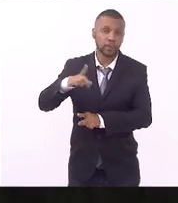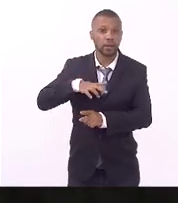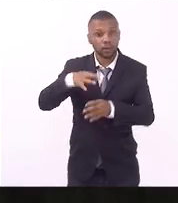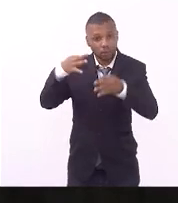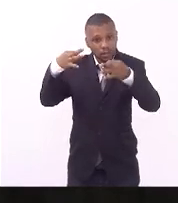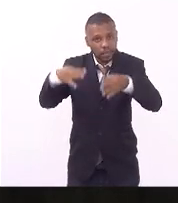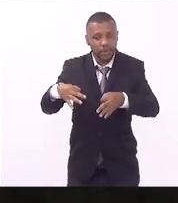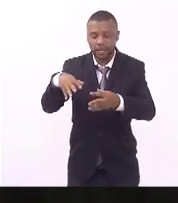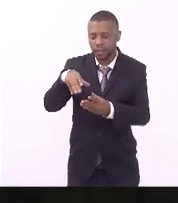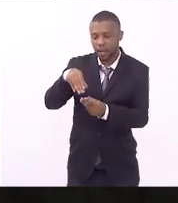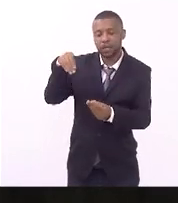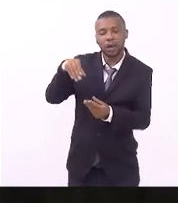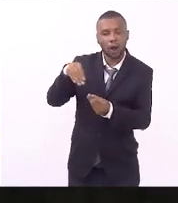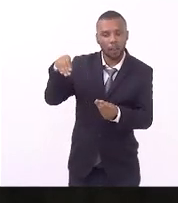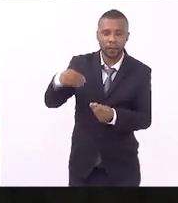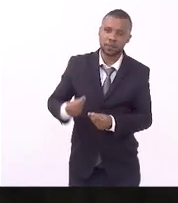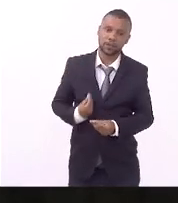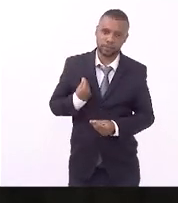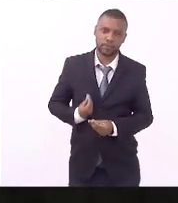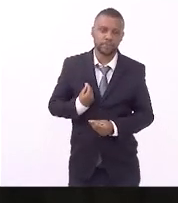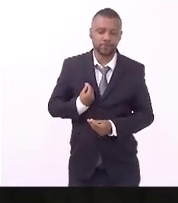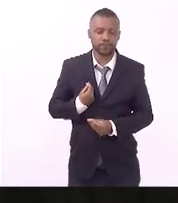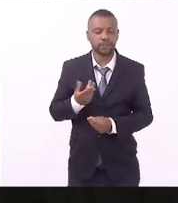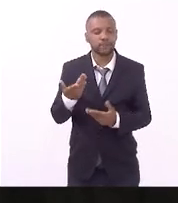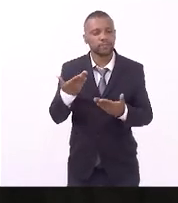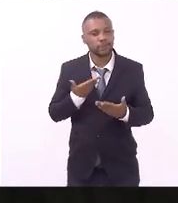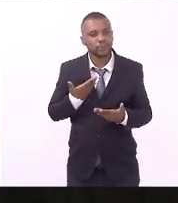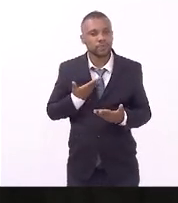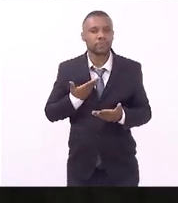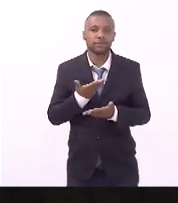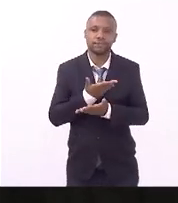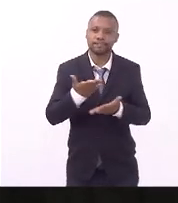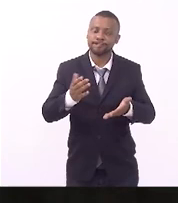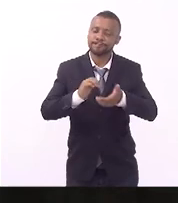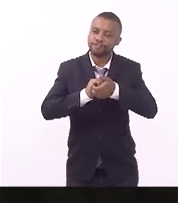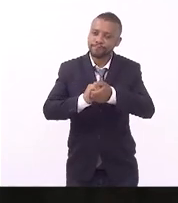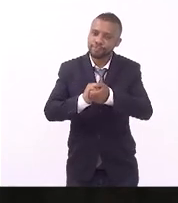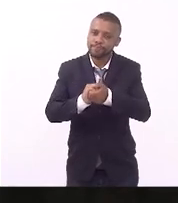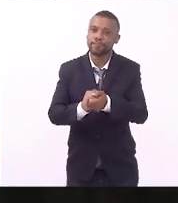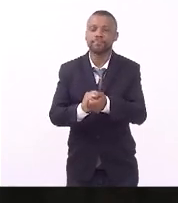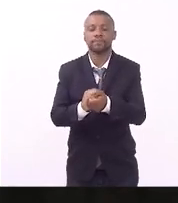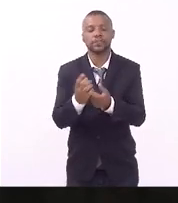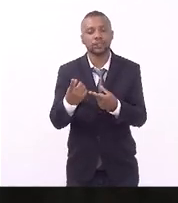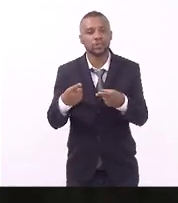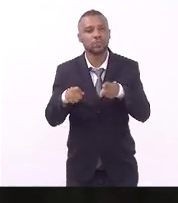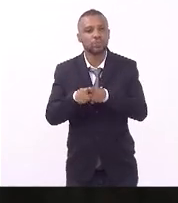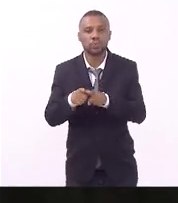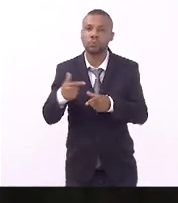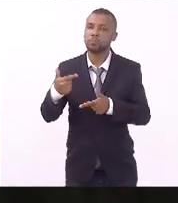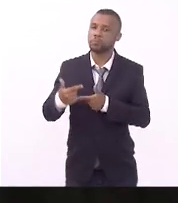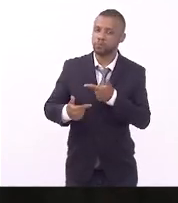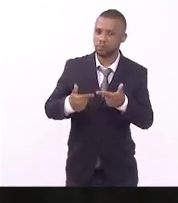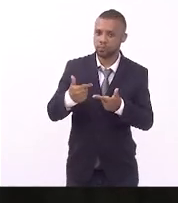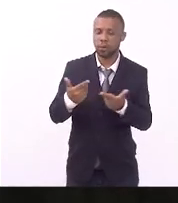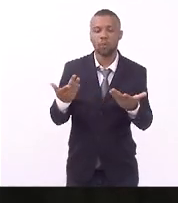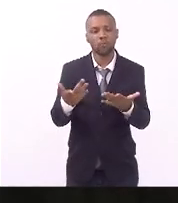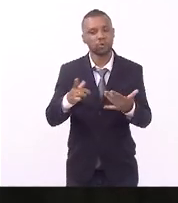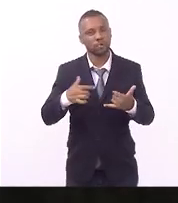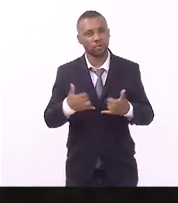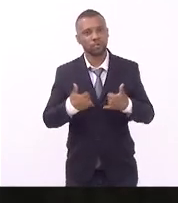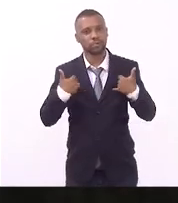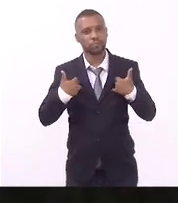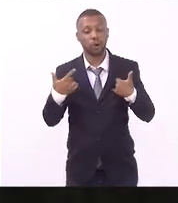aqui. Queridos amigos, queridos amigos, queridos companheiros, hoje nós podemos nos orgulhar,